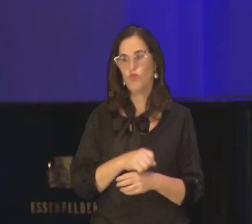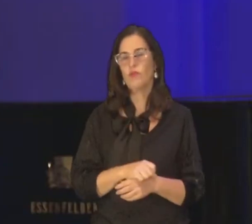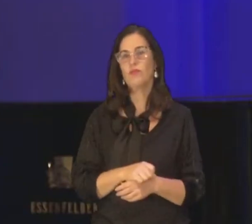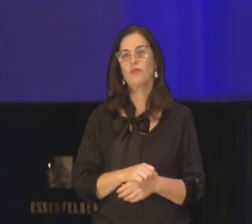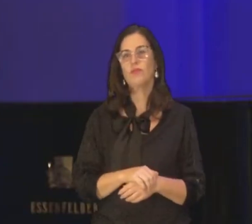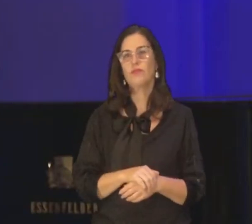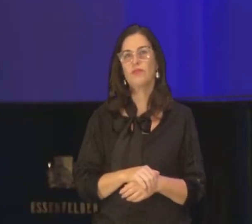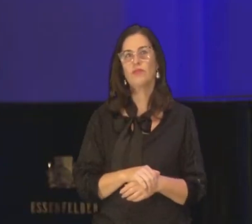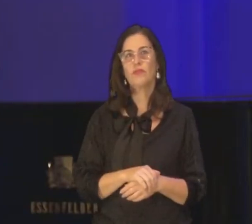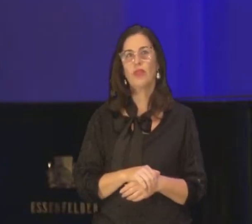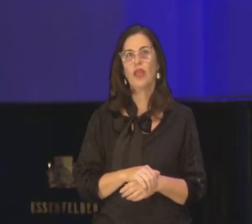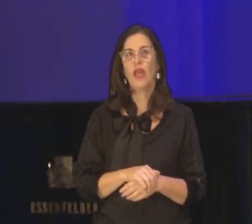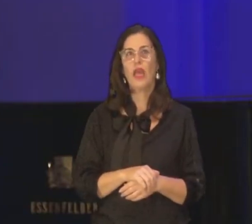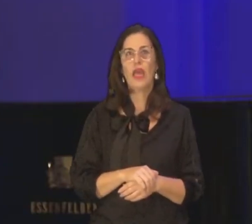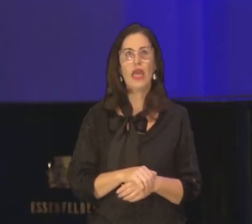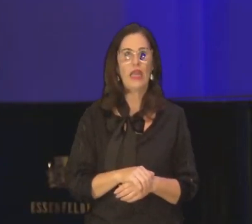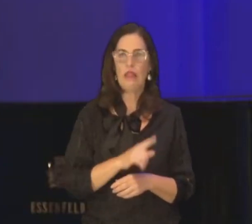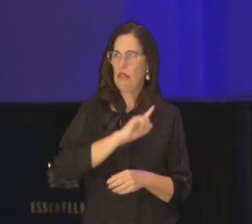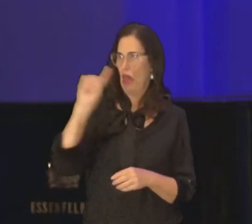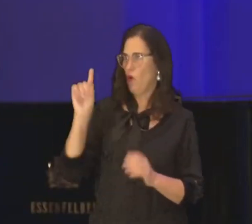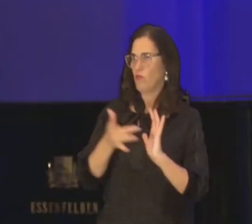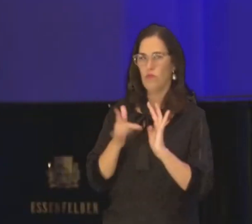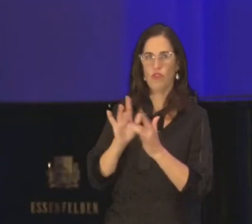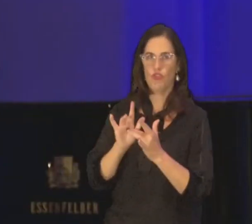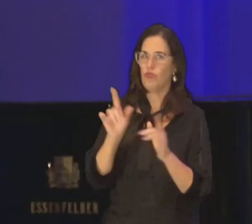e ele não negou a Jesus Cristo.